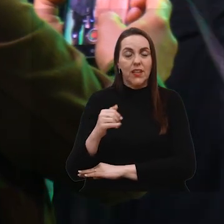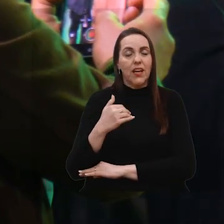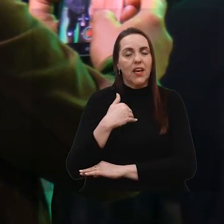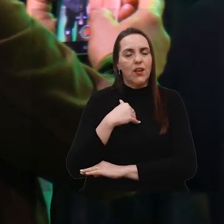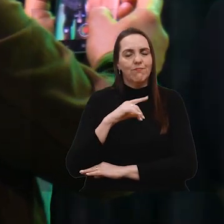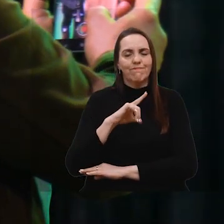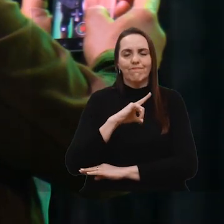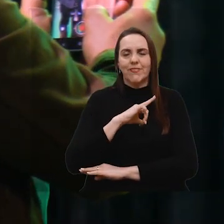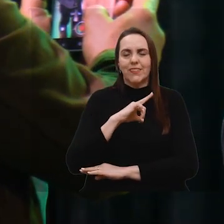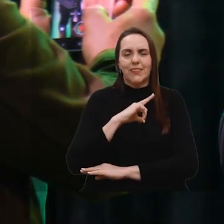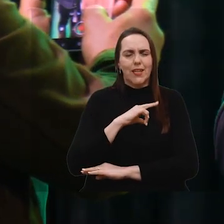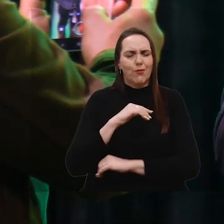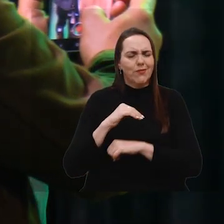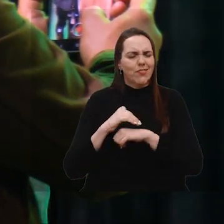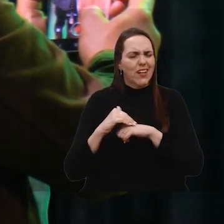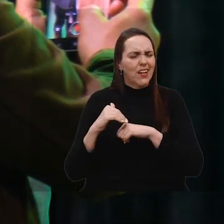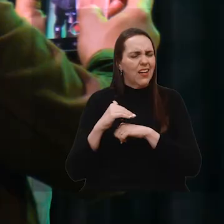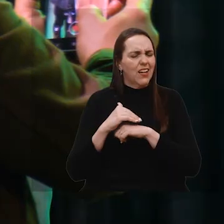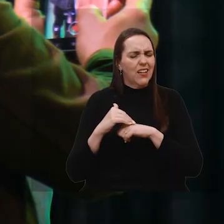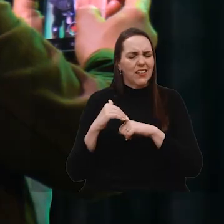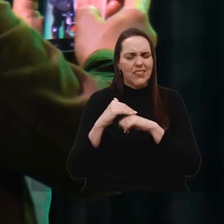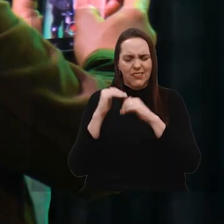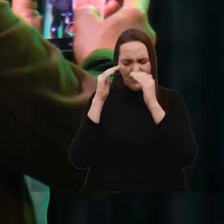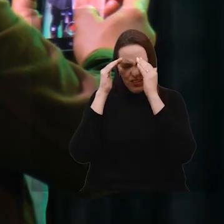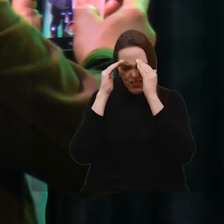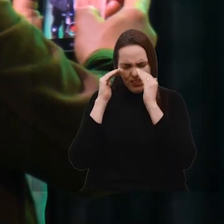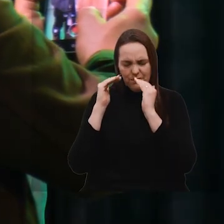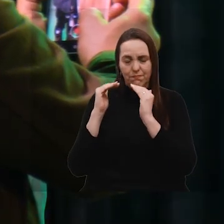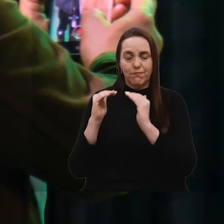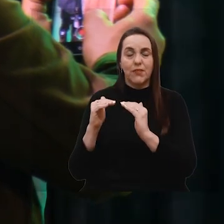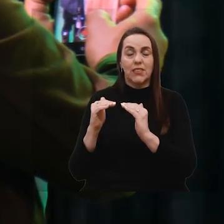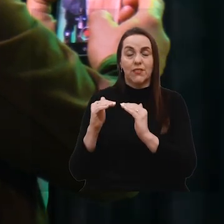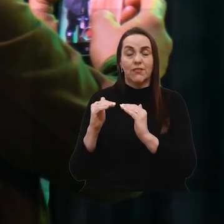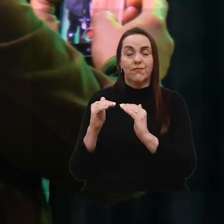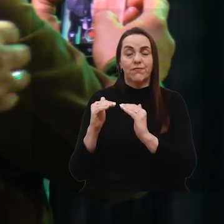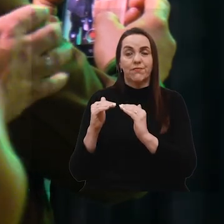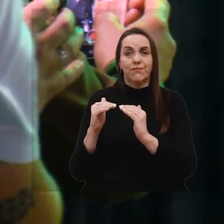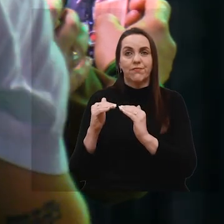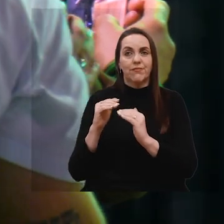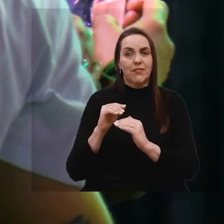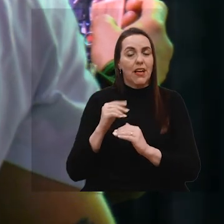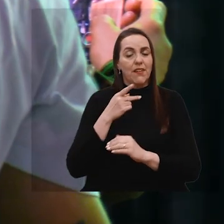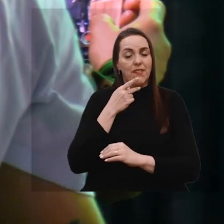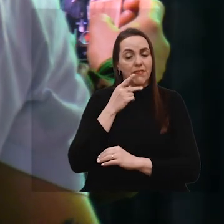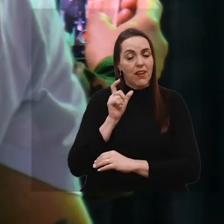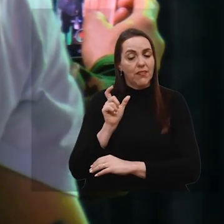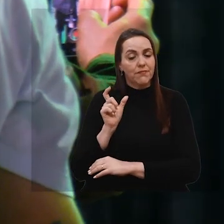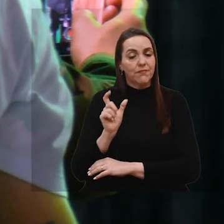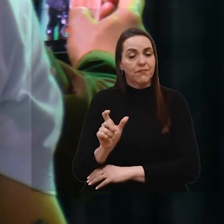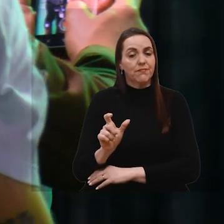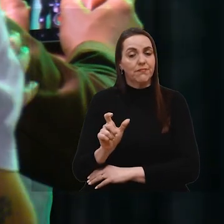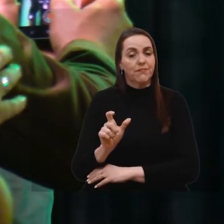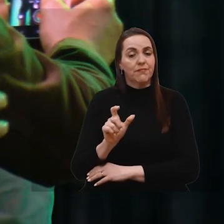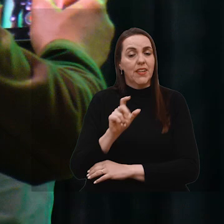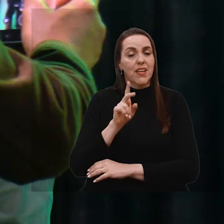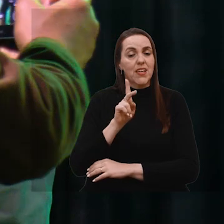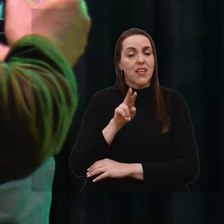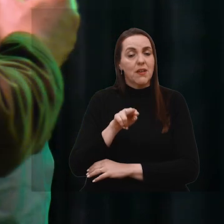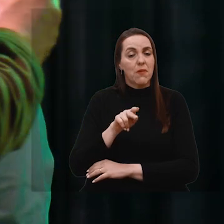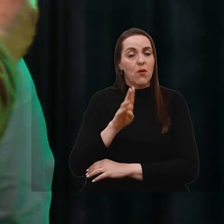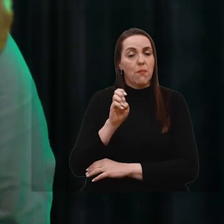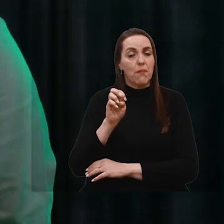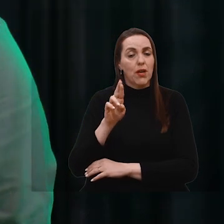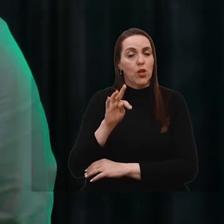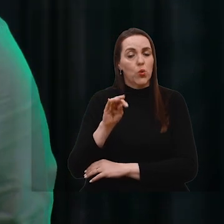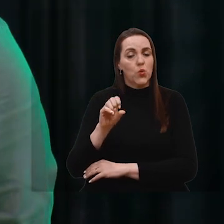Bertucci, que eu tenho o maior carinho, o maior respeito quando a gente se fala de irmãos